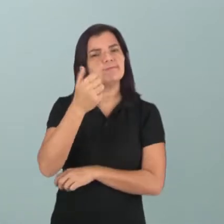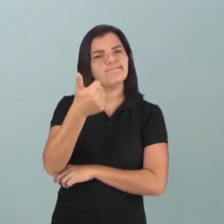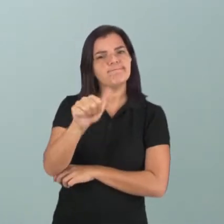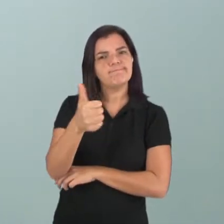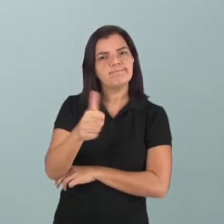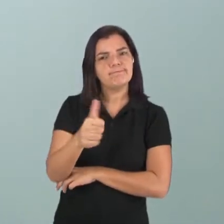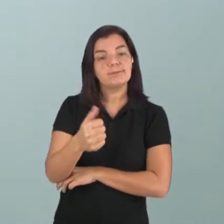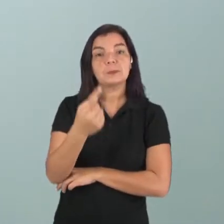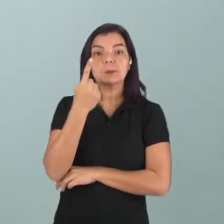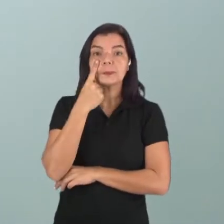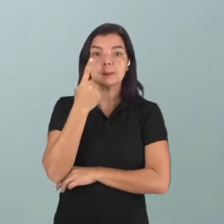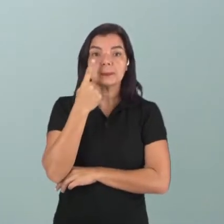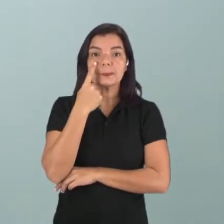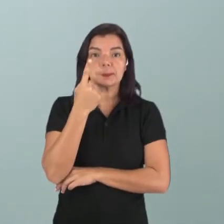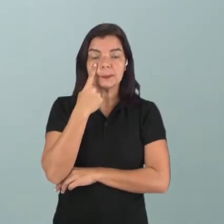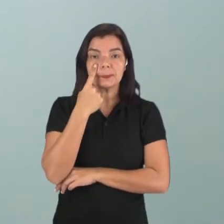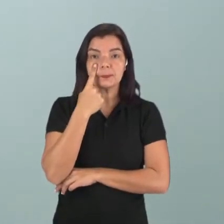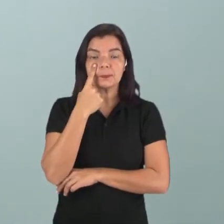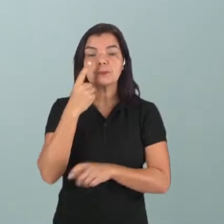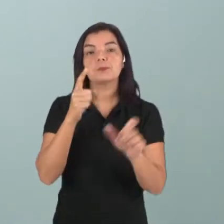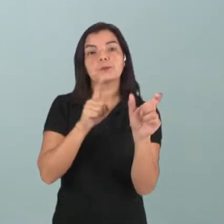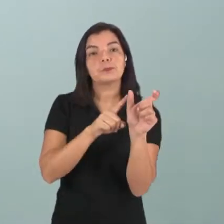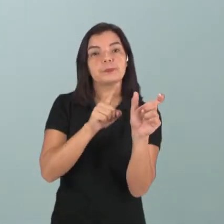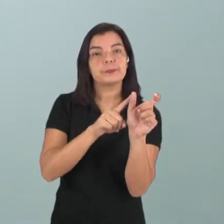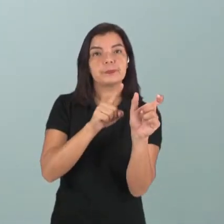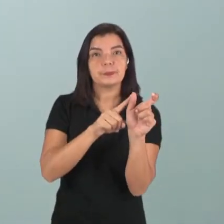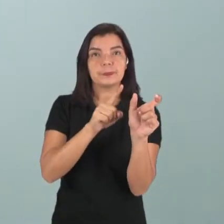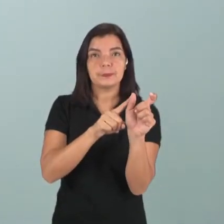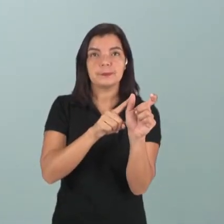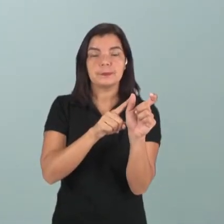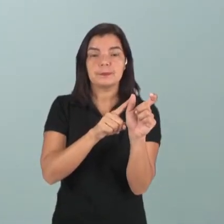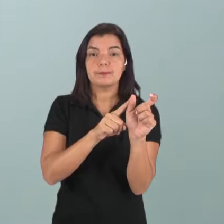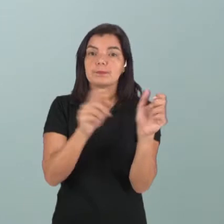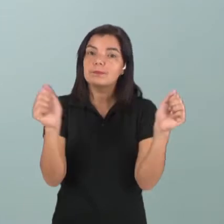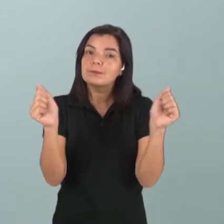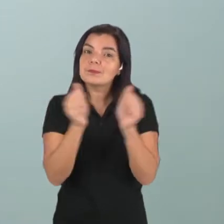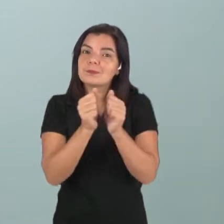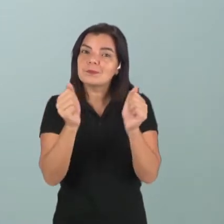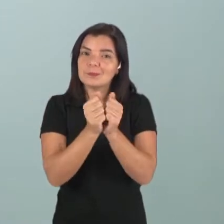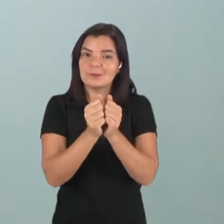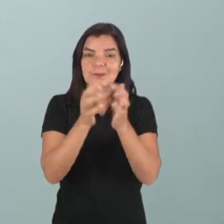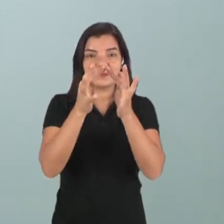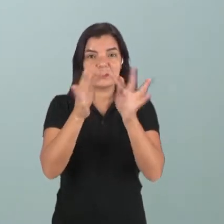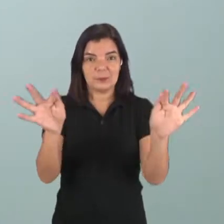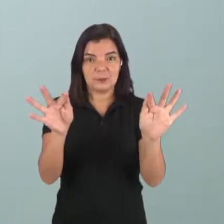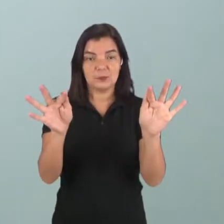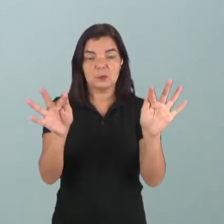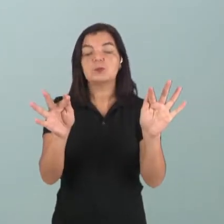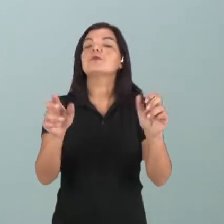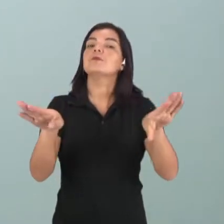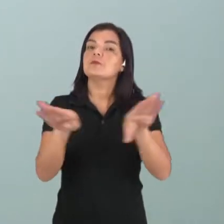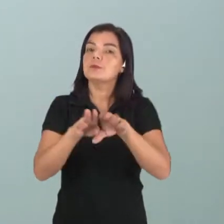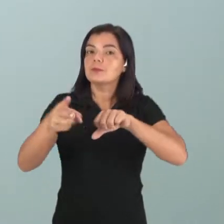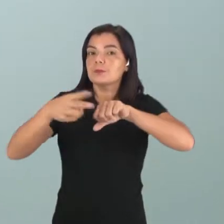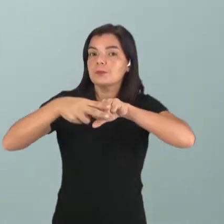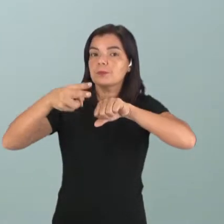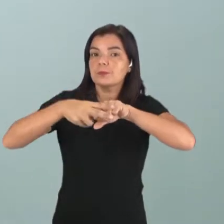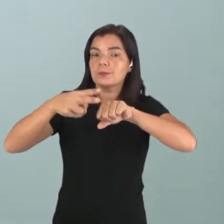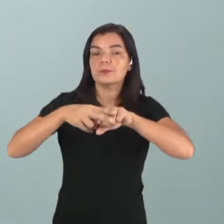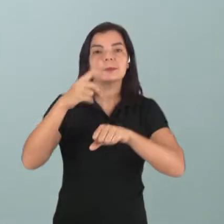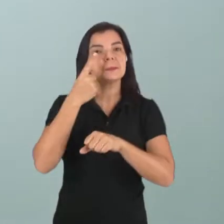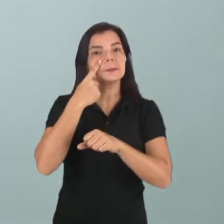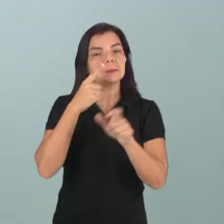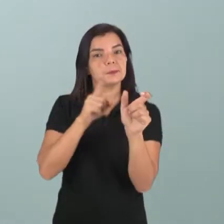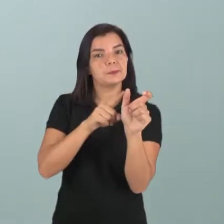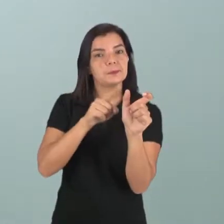de repente estar olhando para a conjunção, né? A palavrinha que junta as orações, que junta aí os verbos. No caso, nós